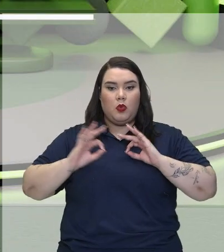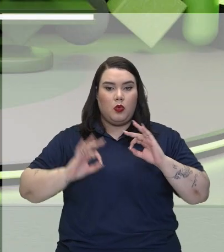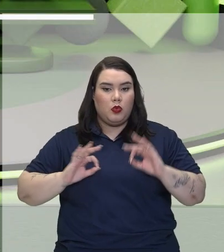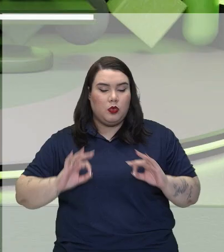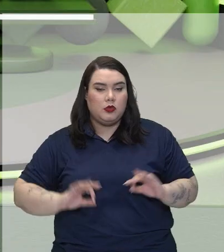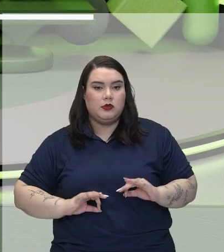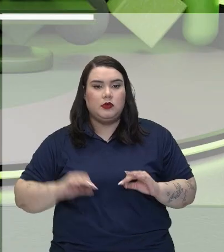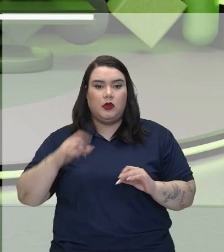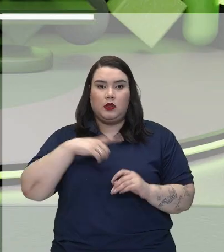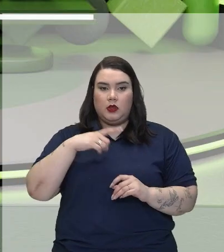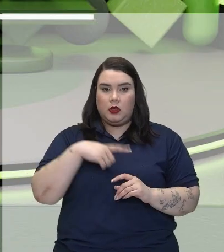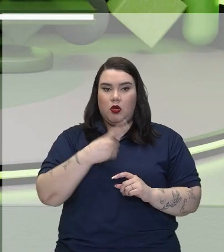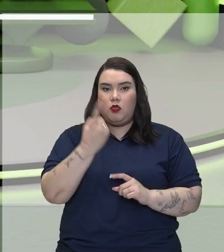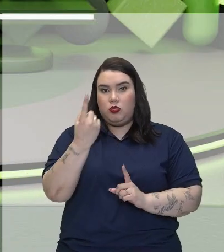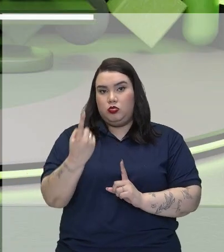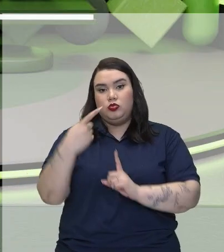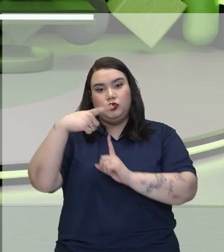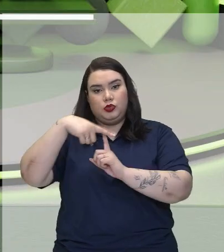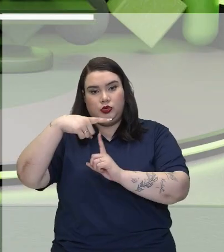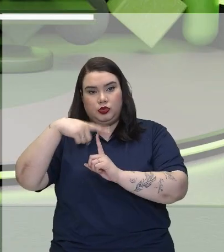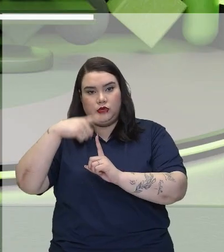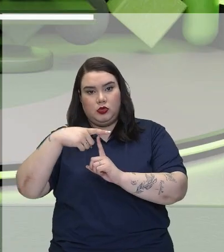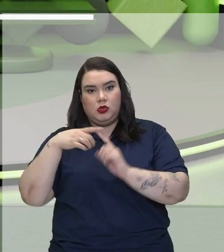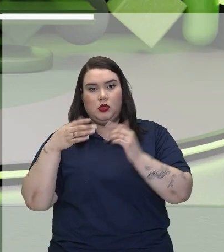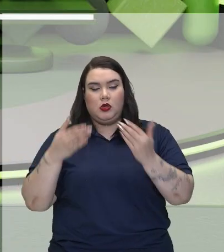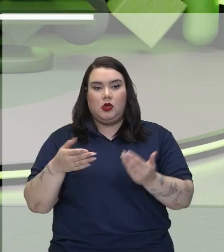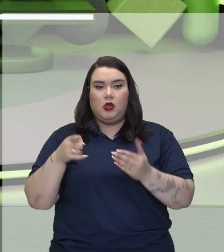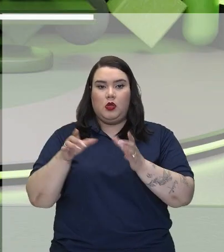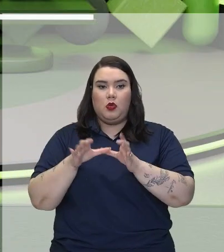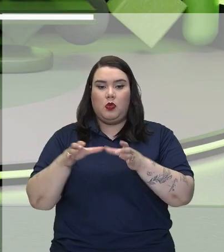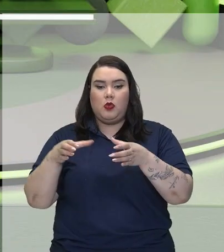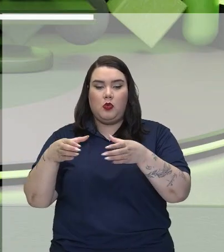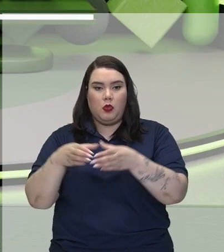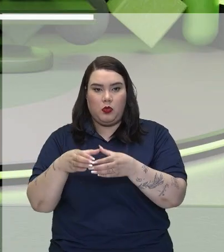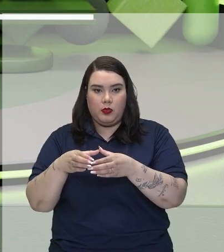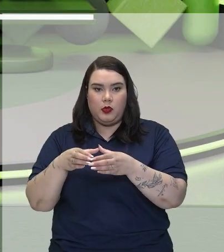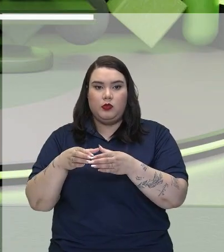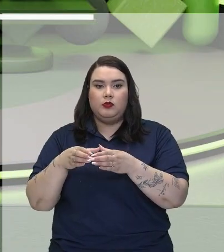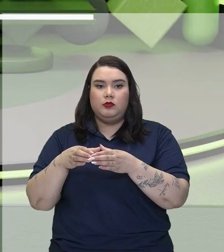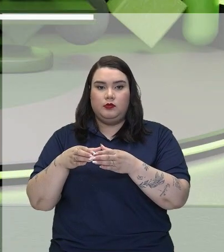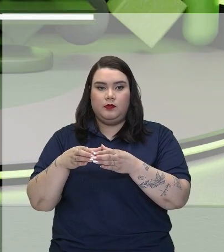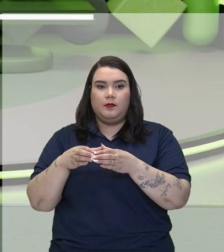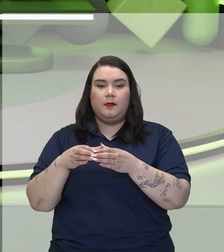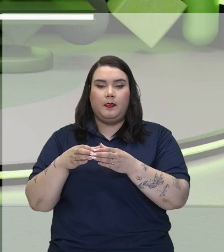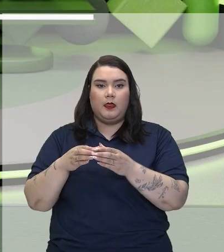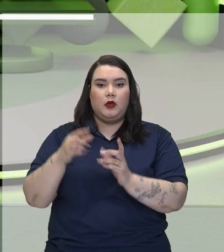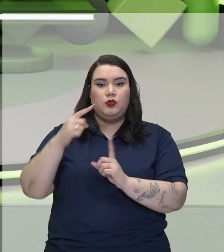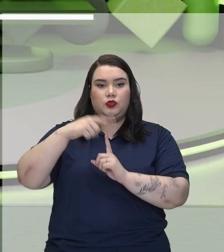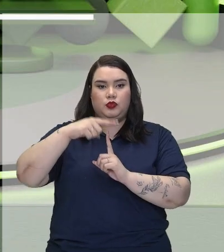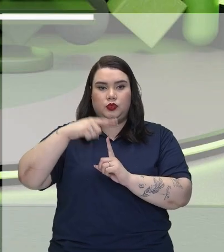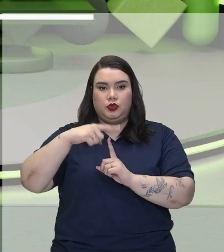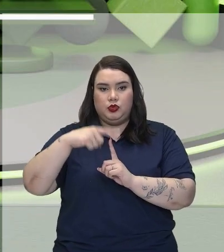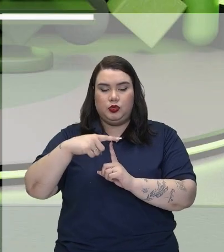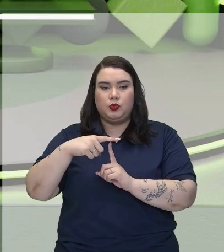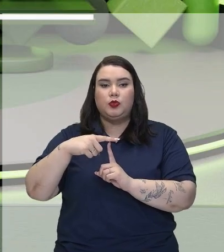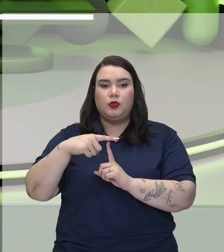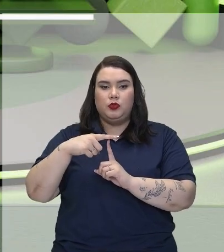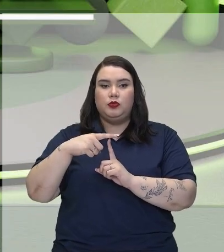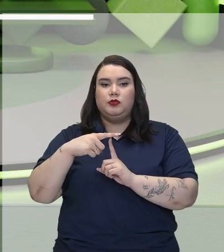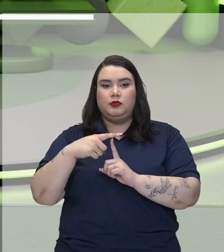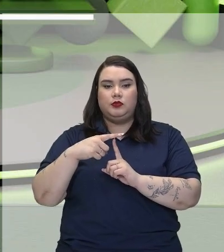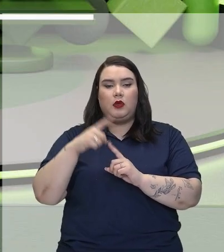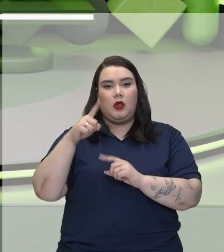único tipo de espécie, né? Então, tem uma espécie ali reunida, considera aquela reunião, né, aquele agrupamento como